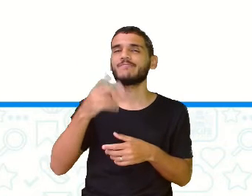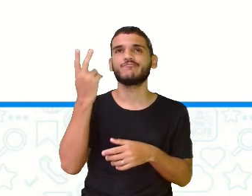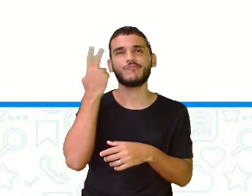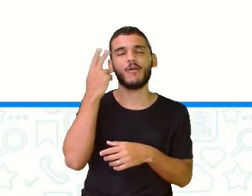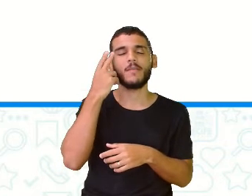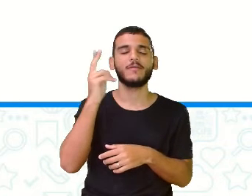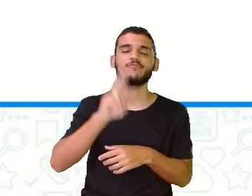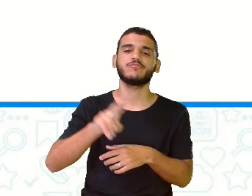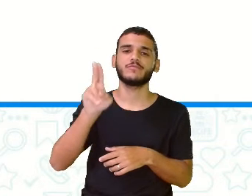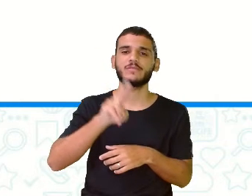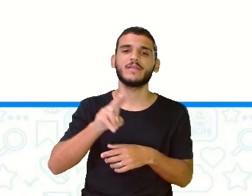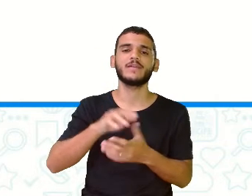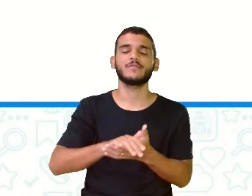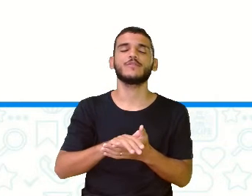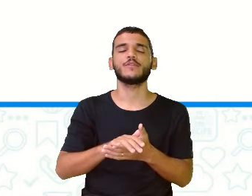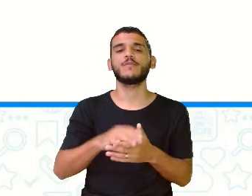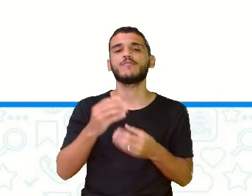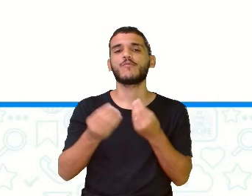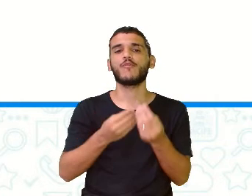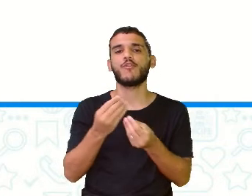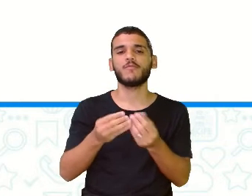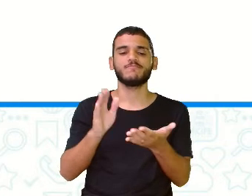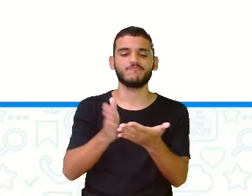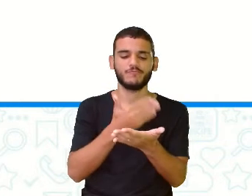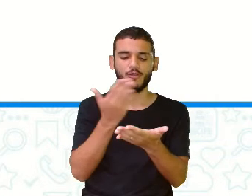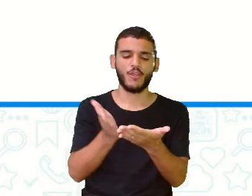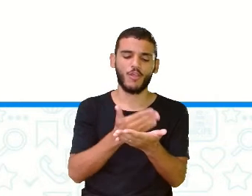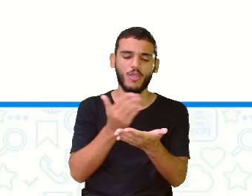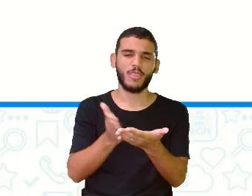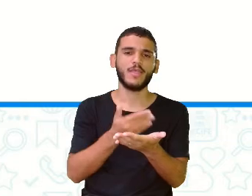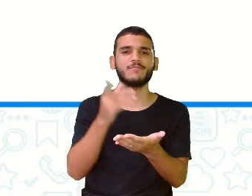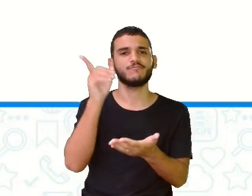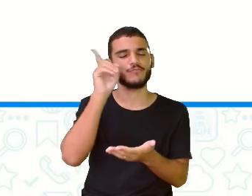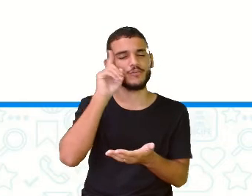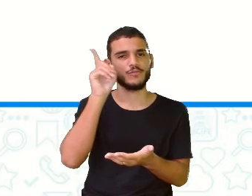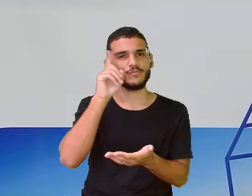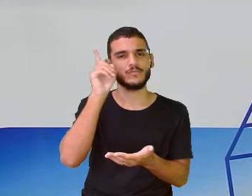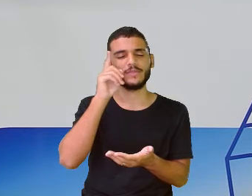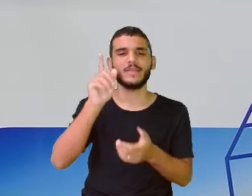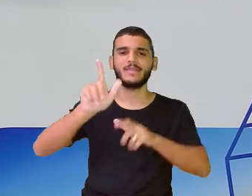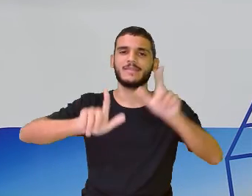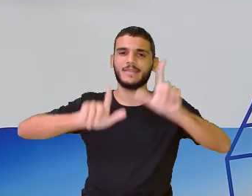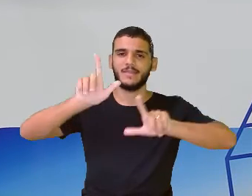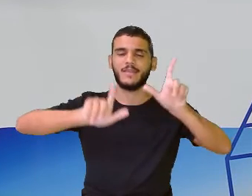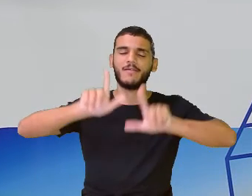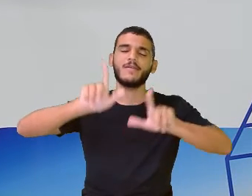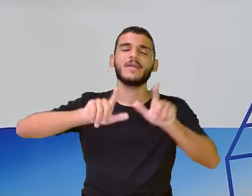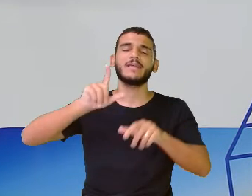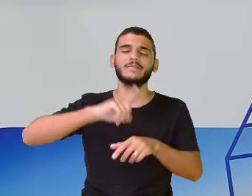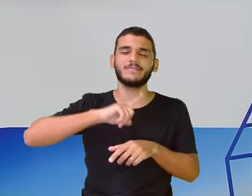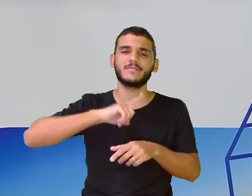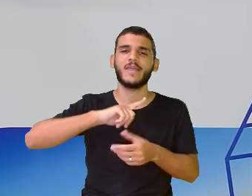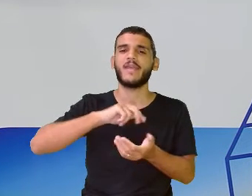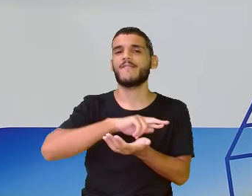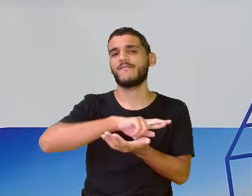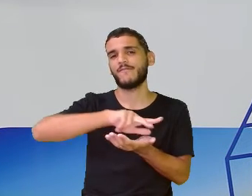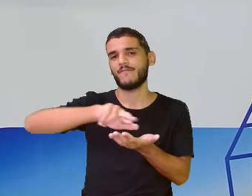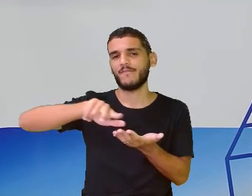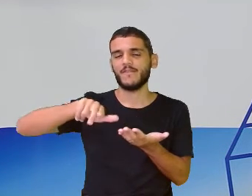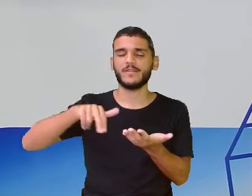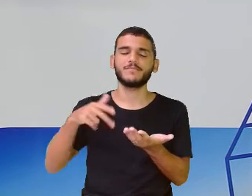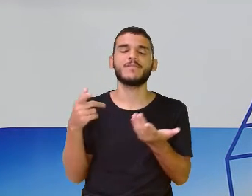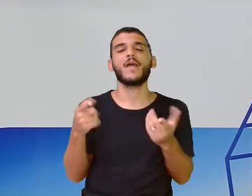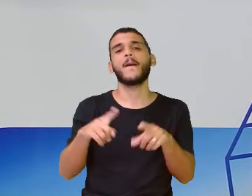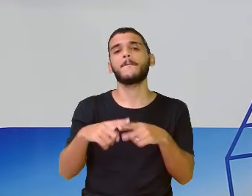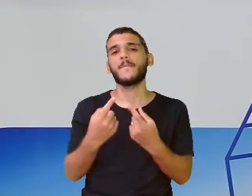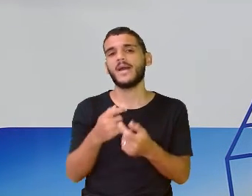nas edições de finais de semana. No jornal diário, geralmente vem mais notícias. Reportagem é uma coisa mais